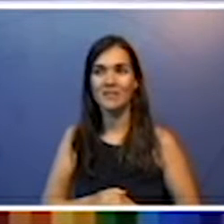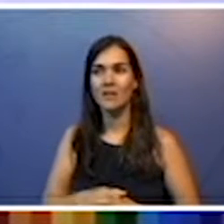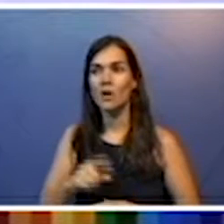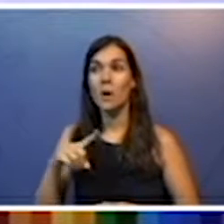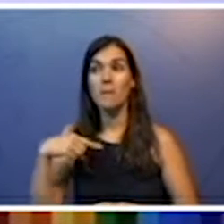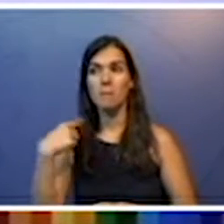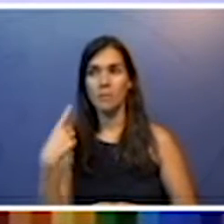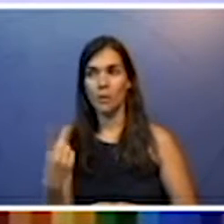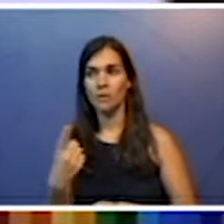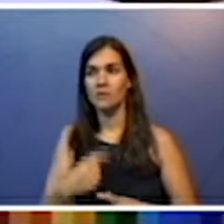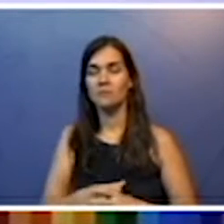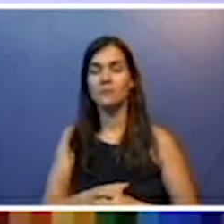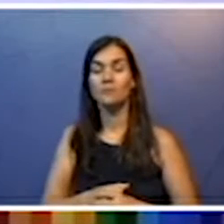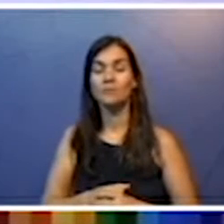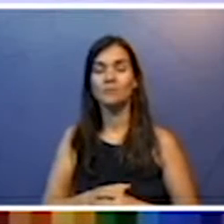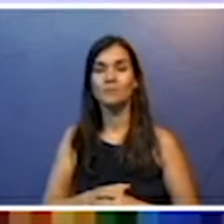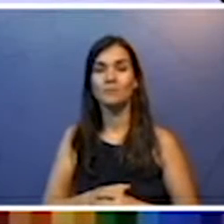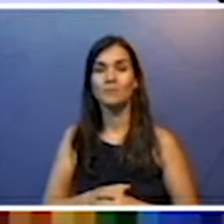Próximo exercício.